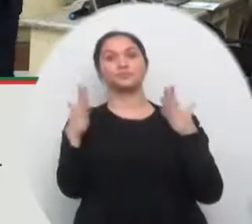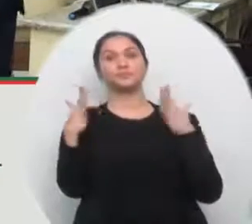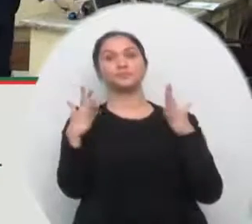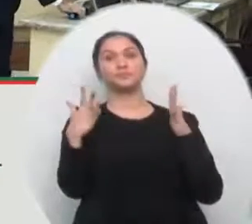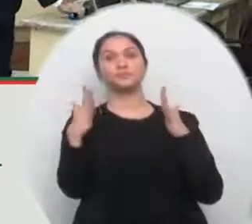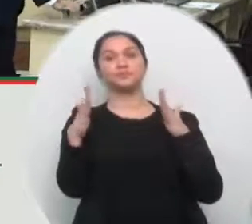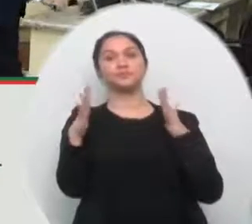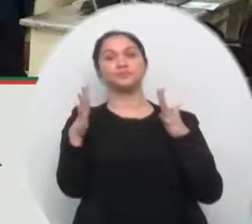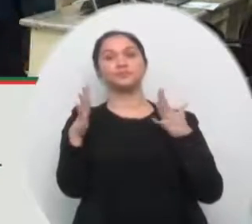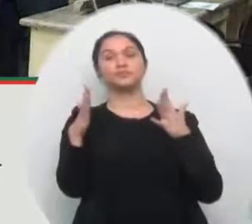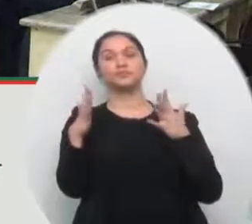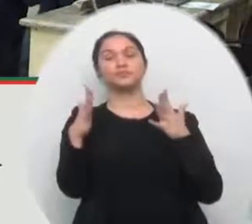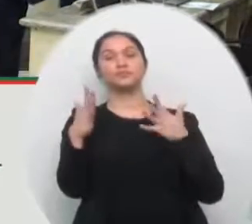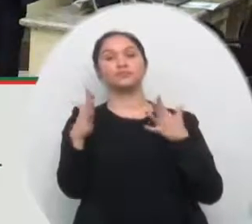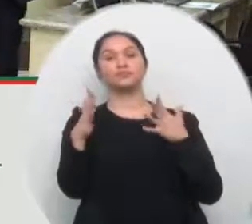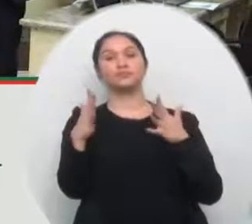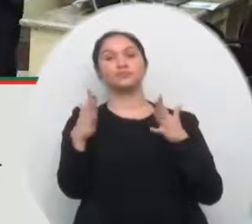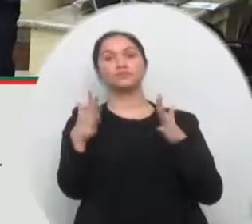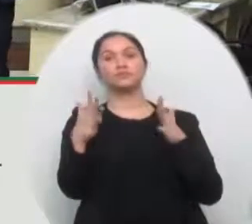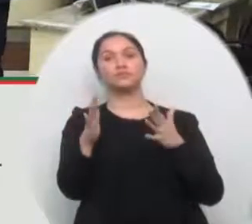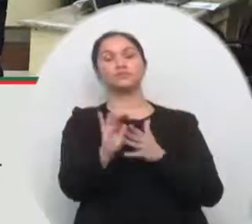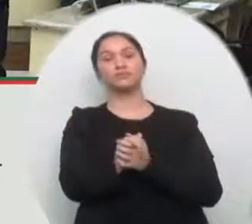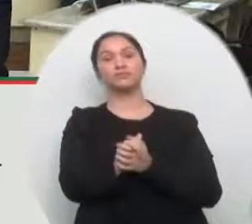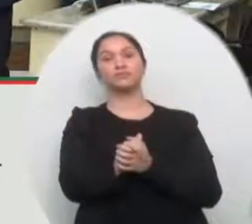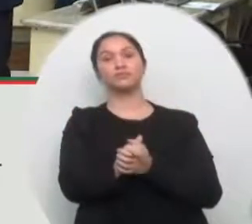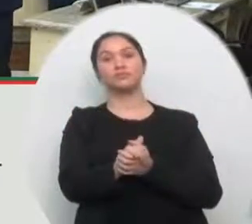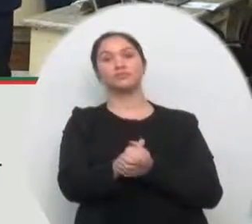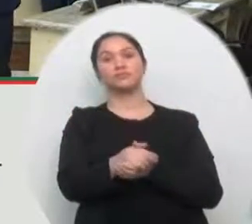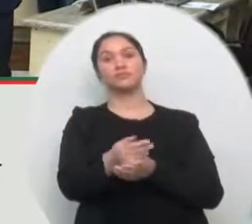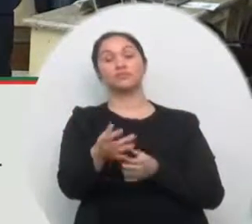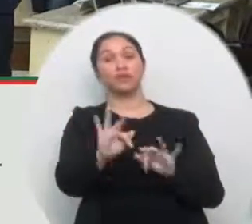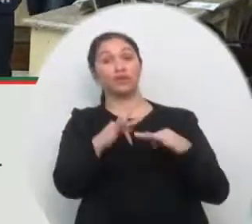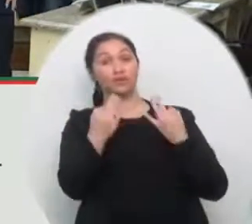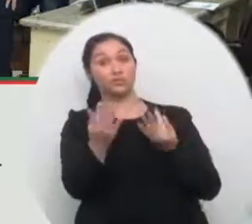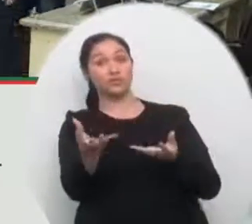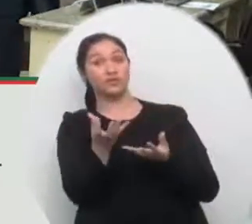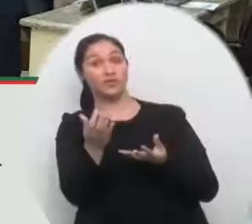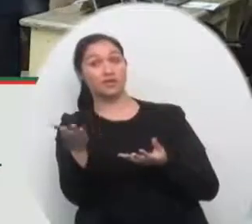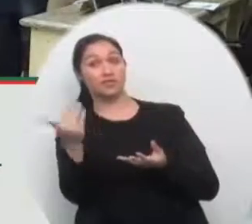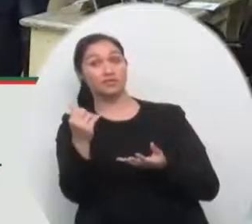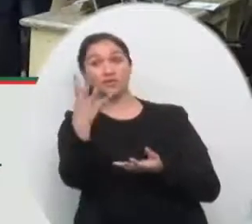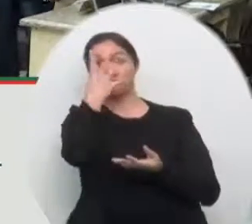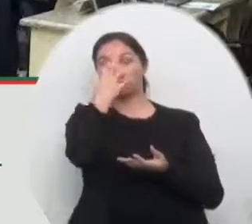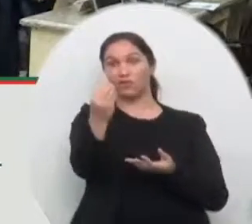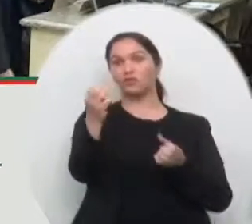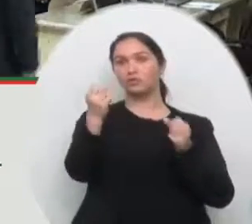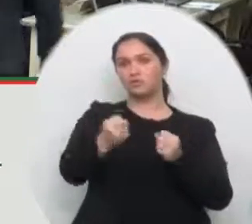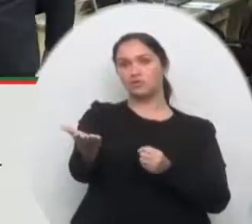Os seus familiares quiserem tirar foto aqui na frente também.